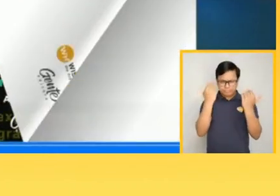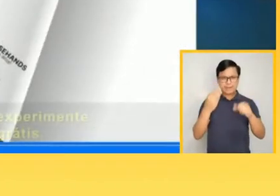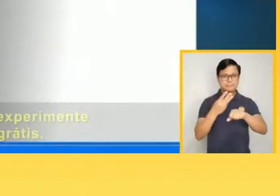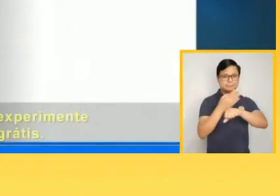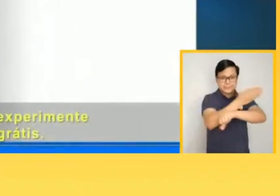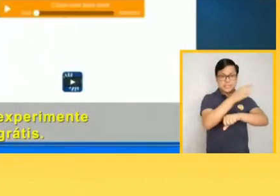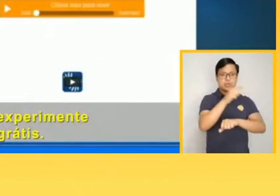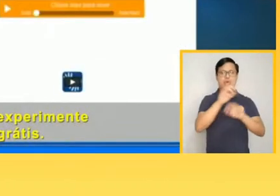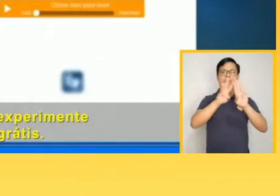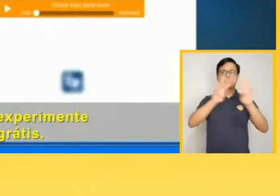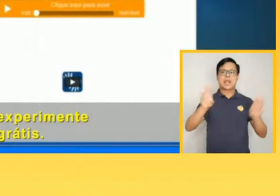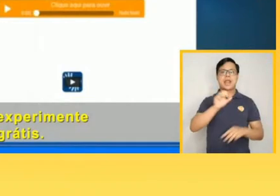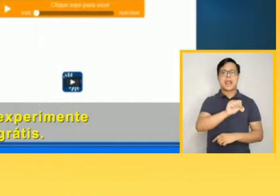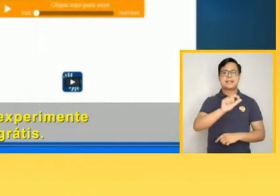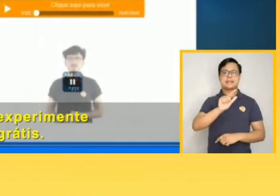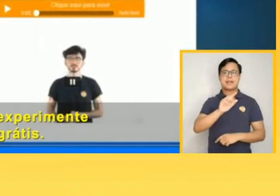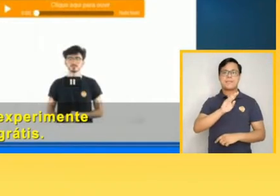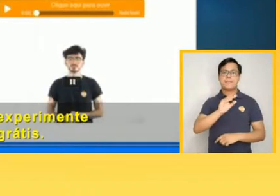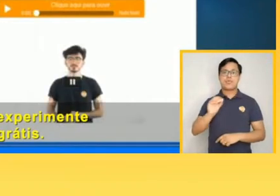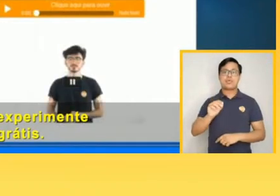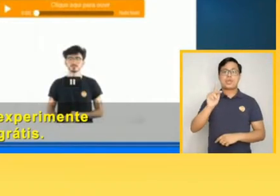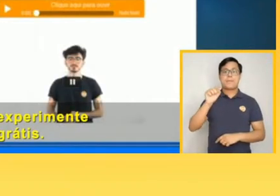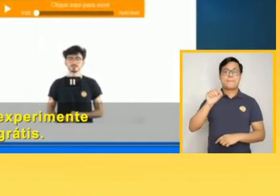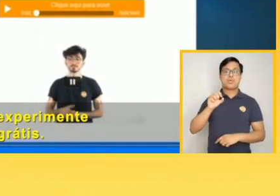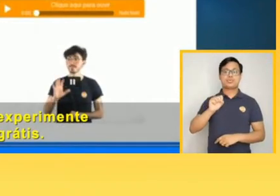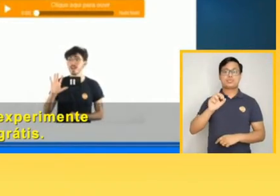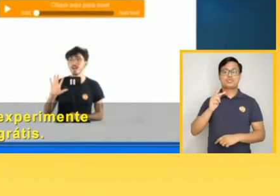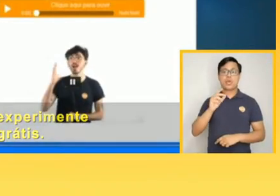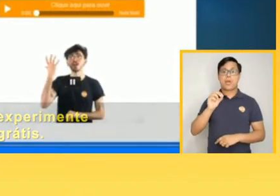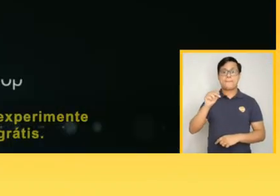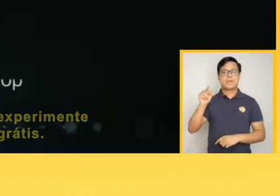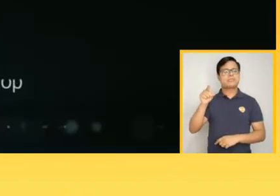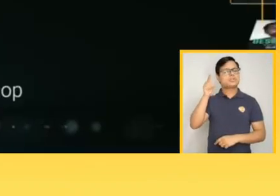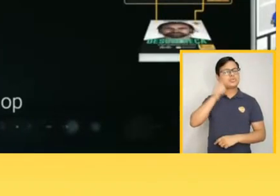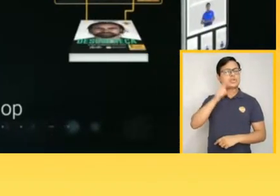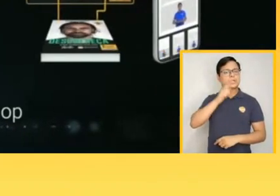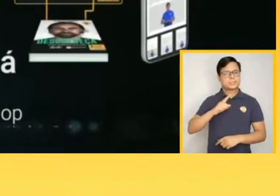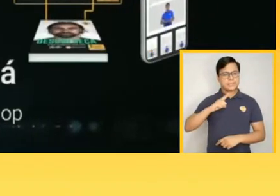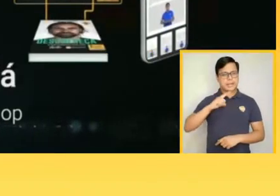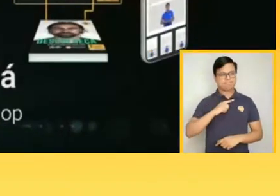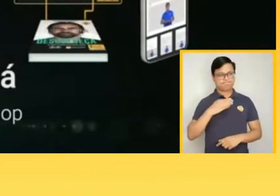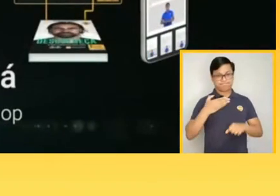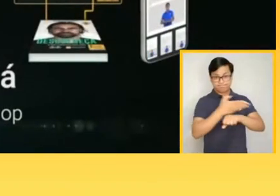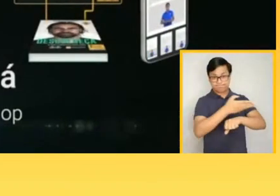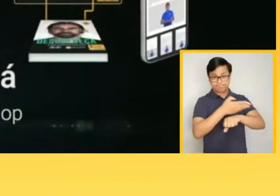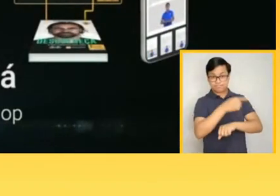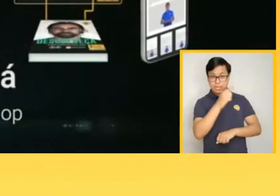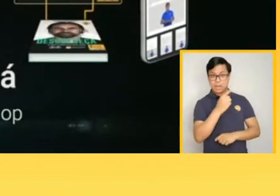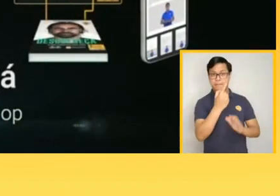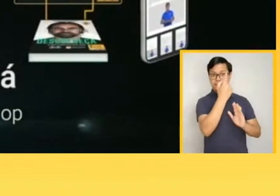acesse slbook.shop e experimente o primeiro capítulo grátis